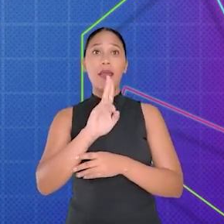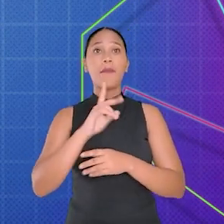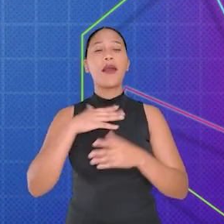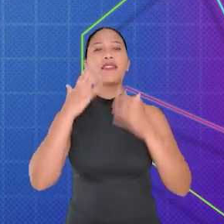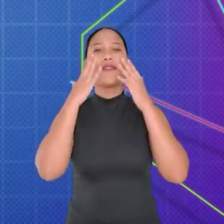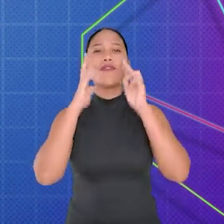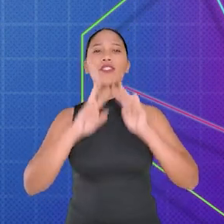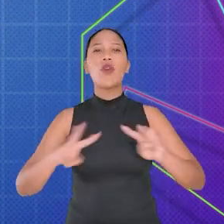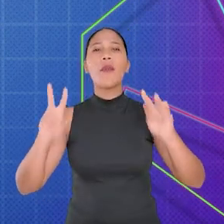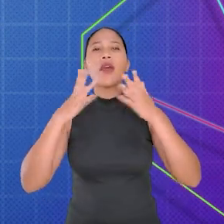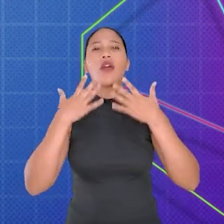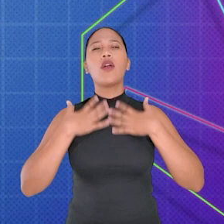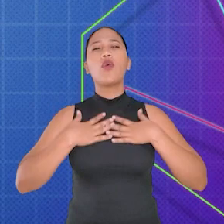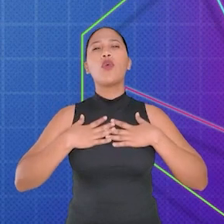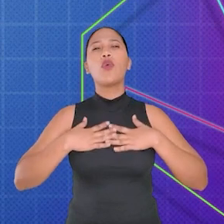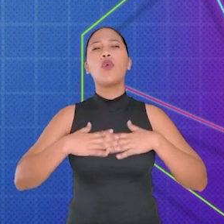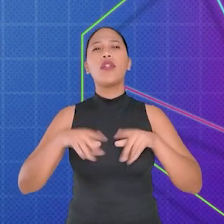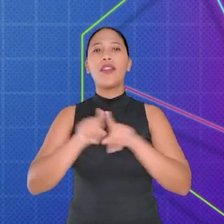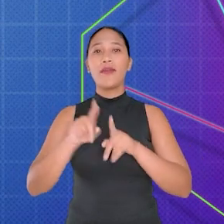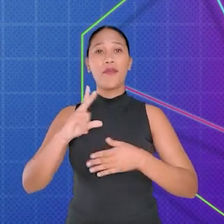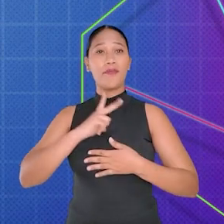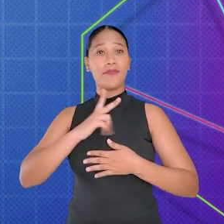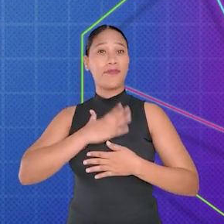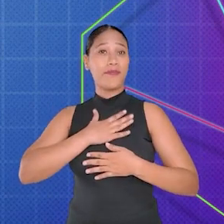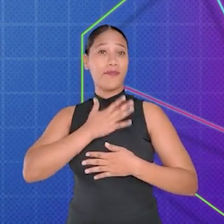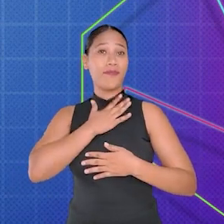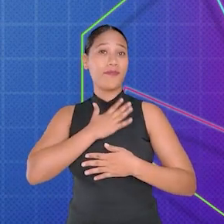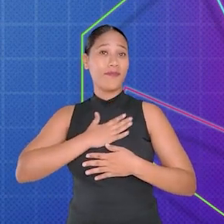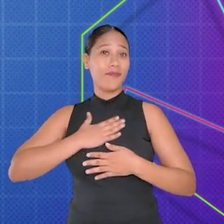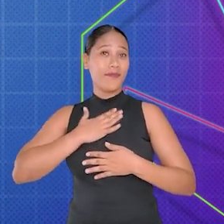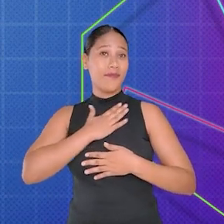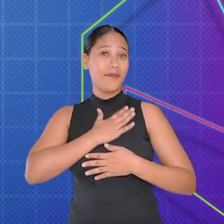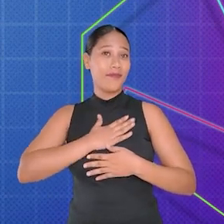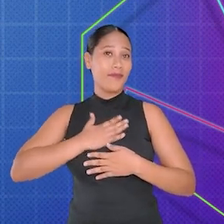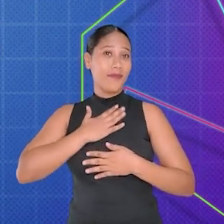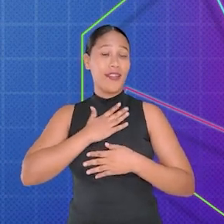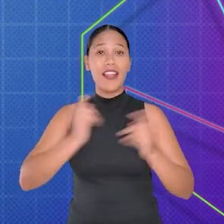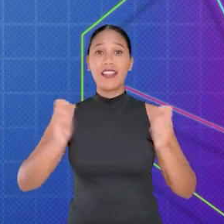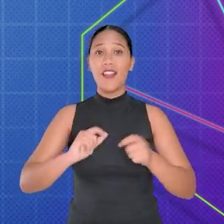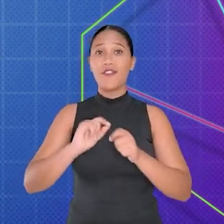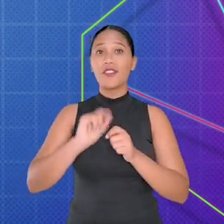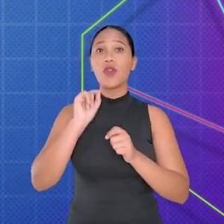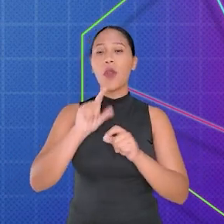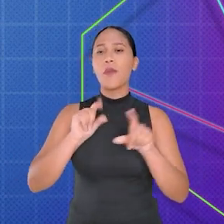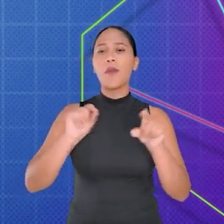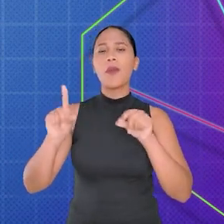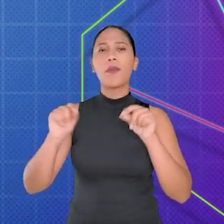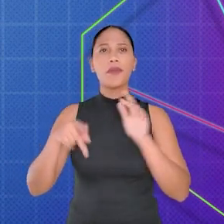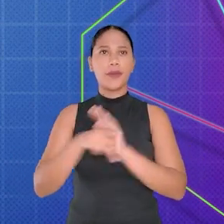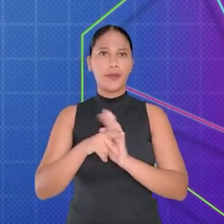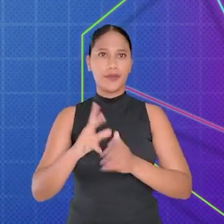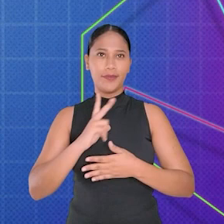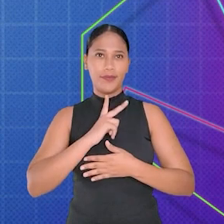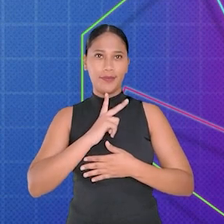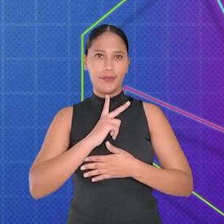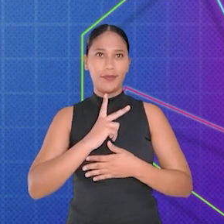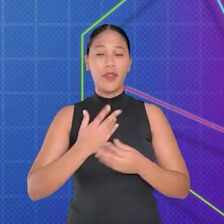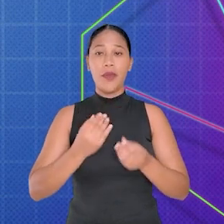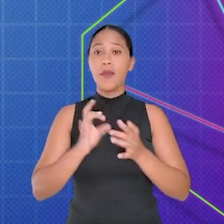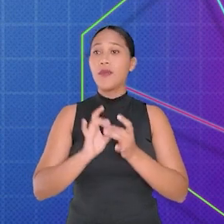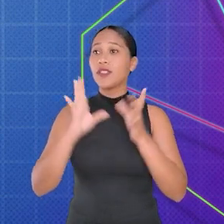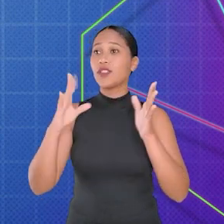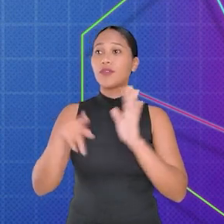mais agradável visualmente e personalizando para o gosto de usuário. Isso pode ser feito através de opções de personalização de